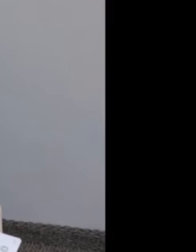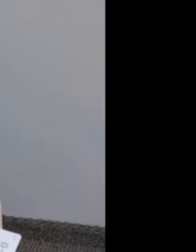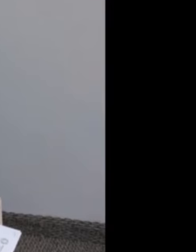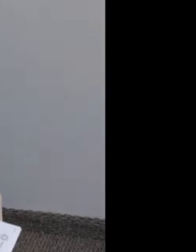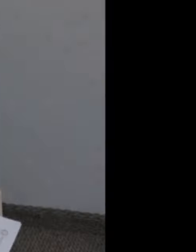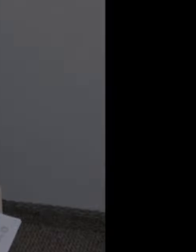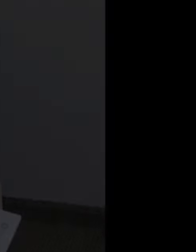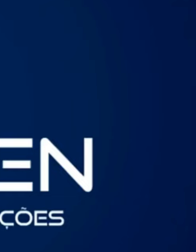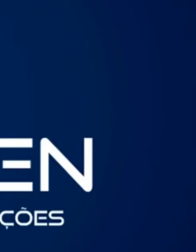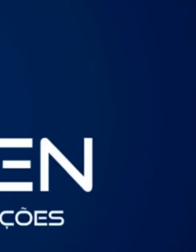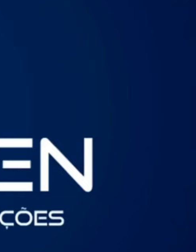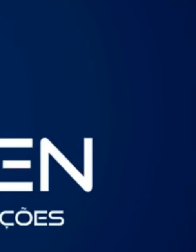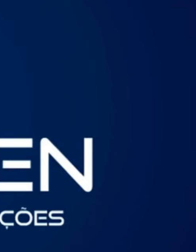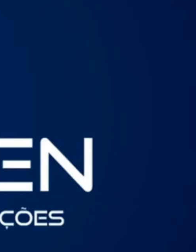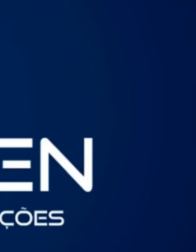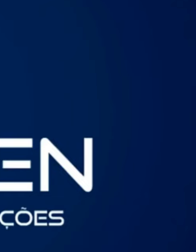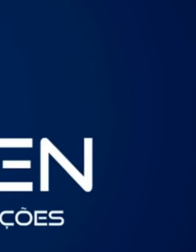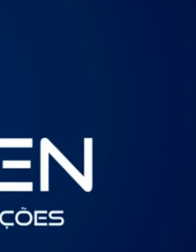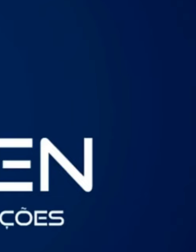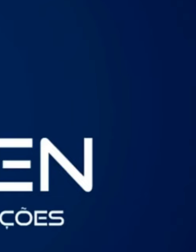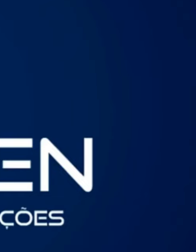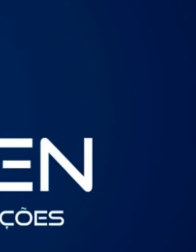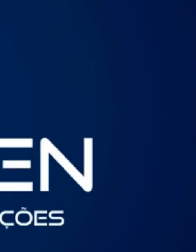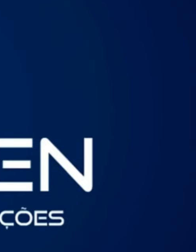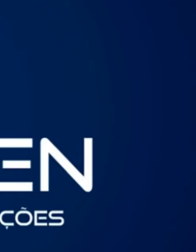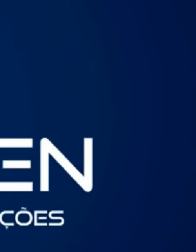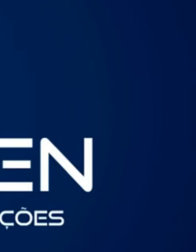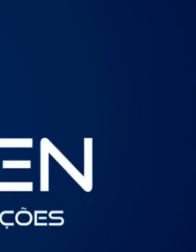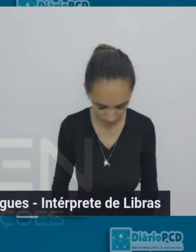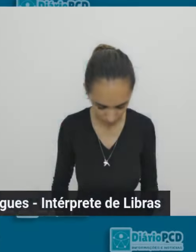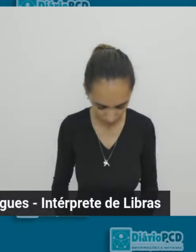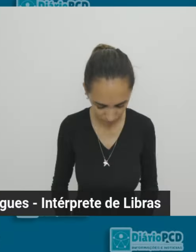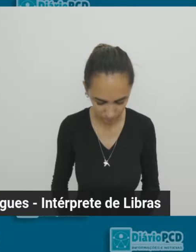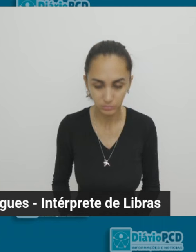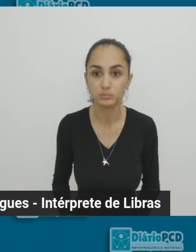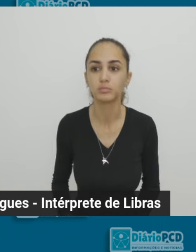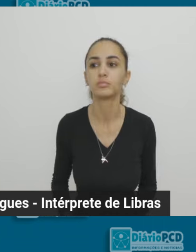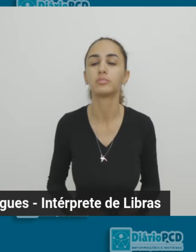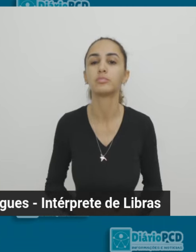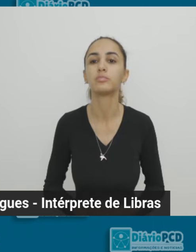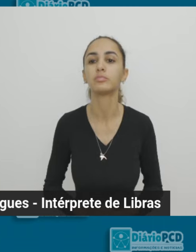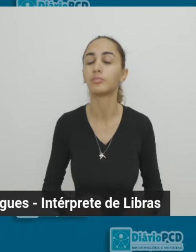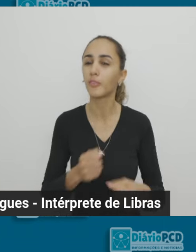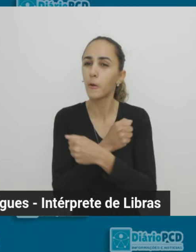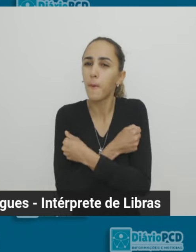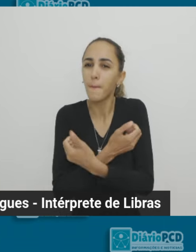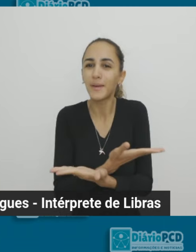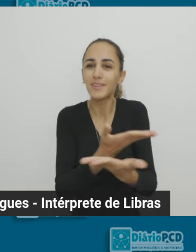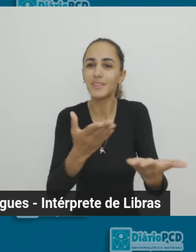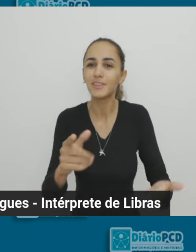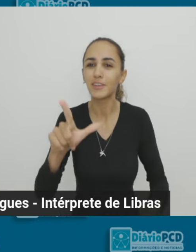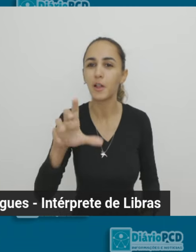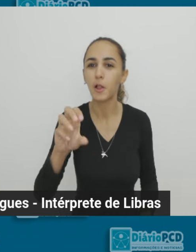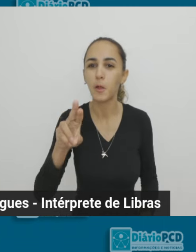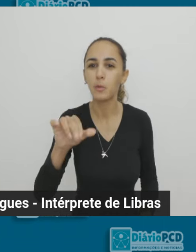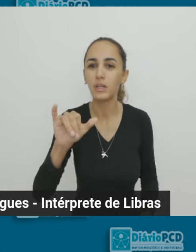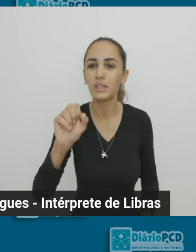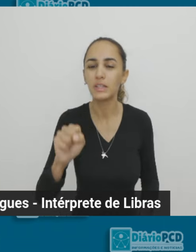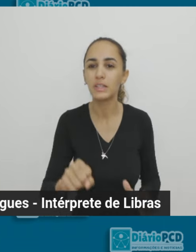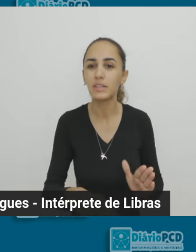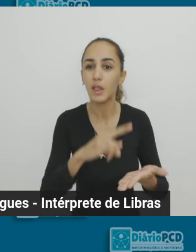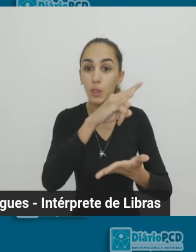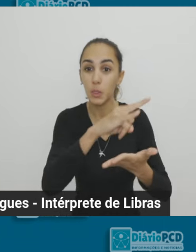11-97311-3877. Lauizen, laudos para isenções. Um abraço a todos da Lauizen, laudos para isenções. Um abraço